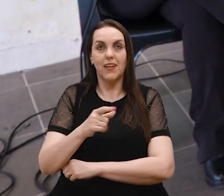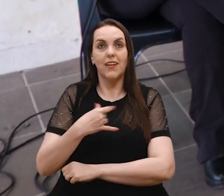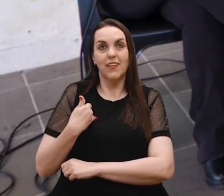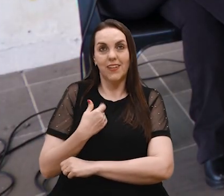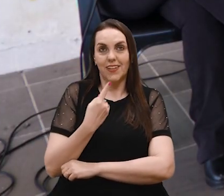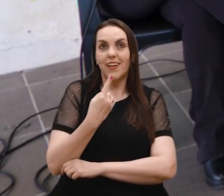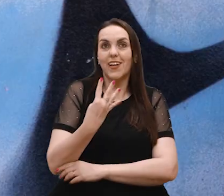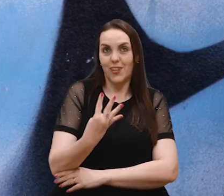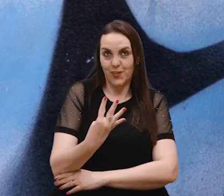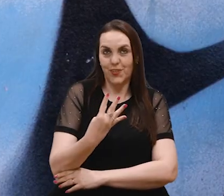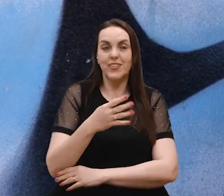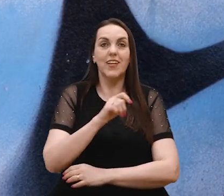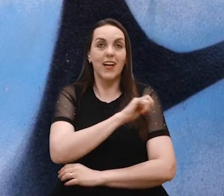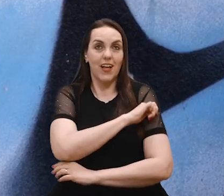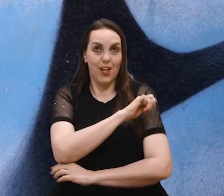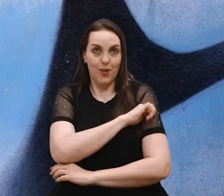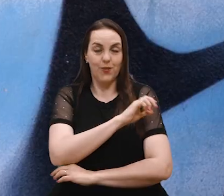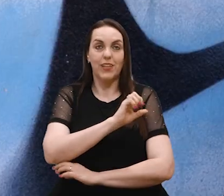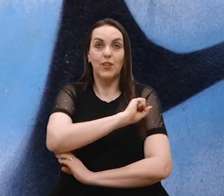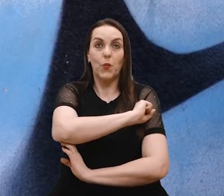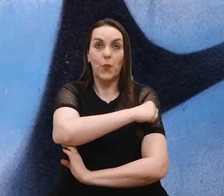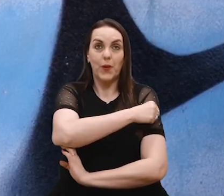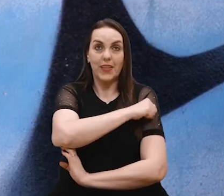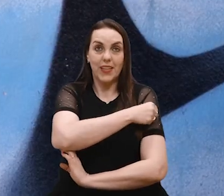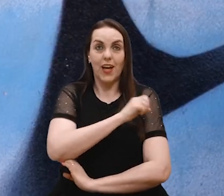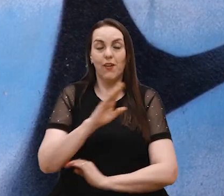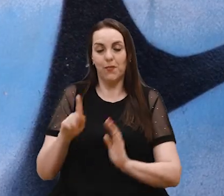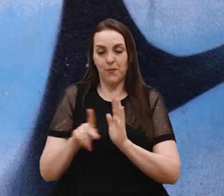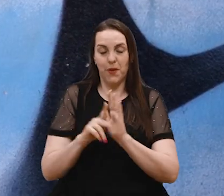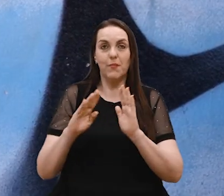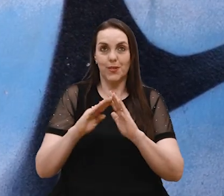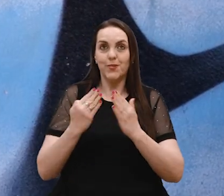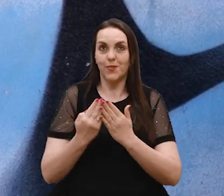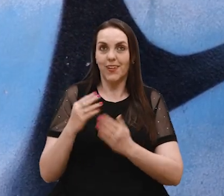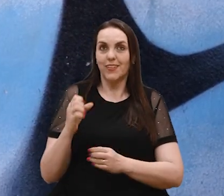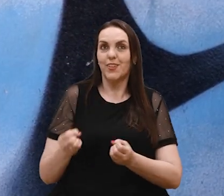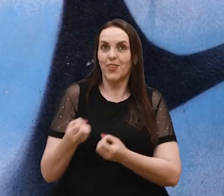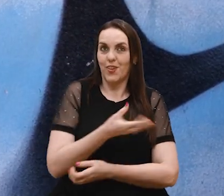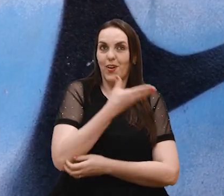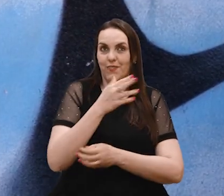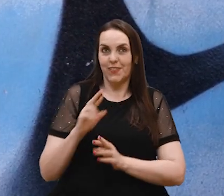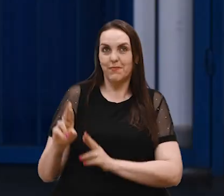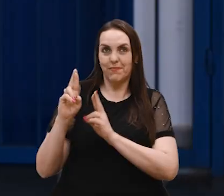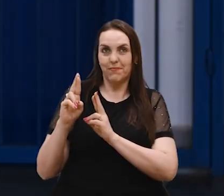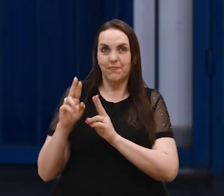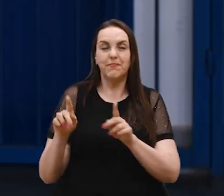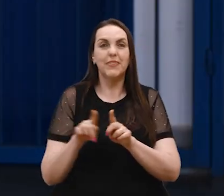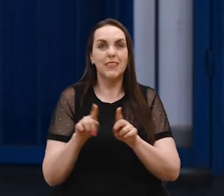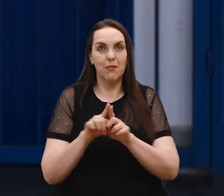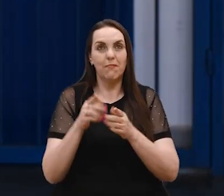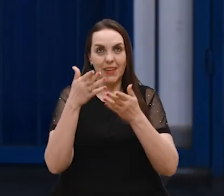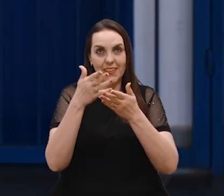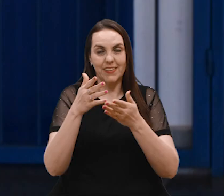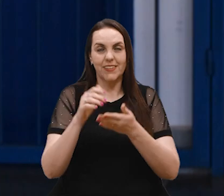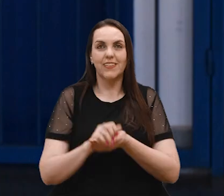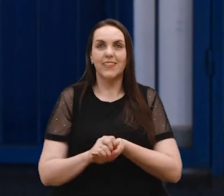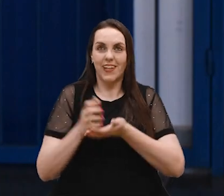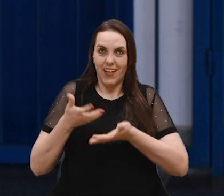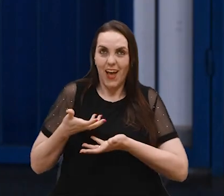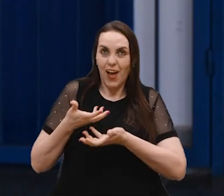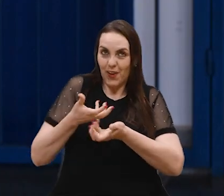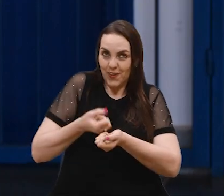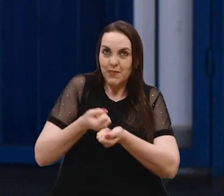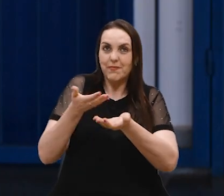de 14 anos, estudante do 8º ano lá da Escola Nova Esperança. E claro, nossa